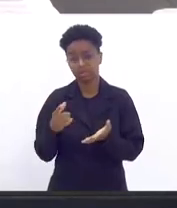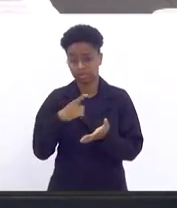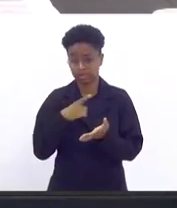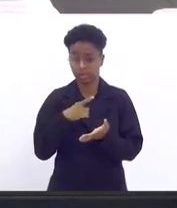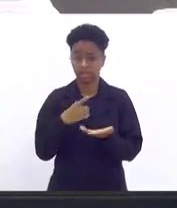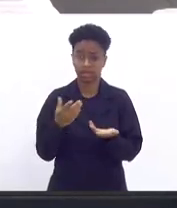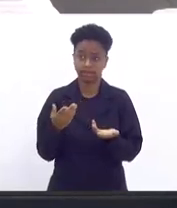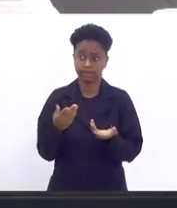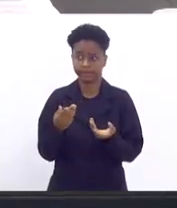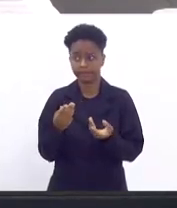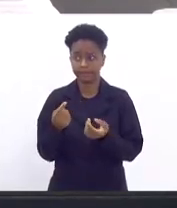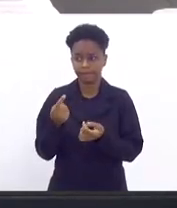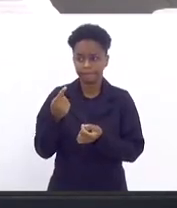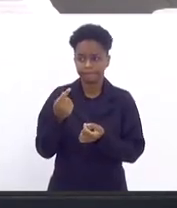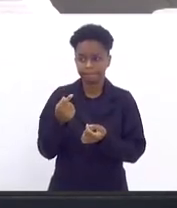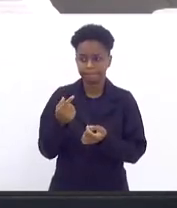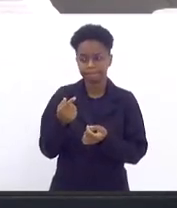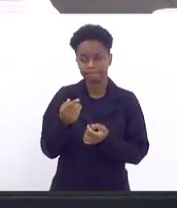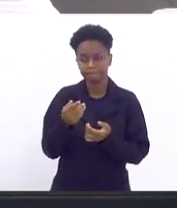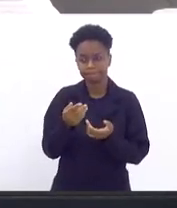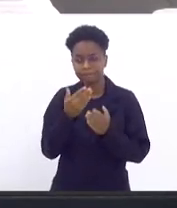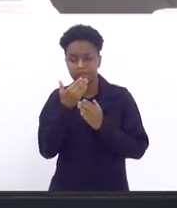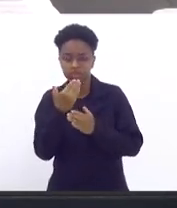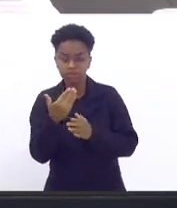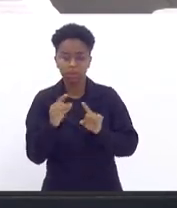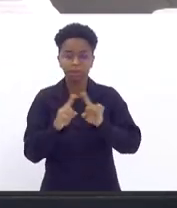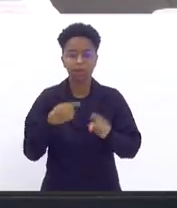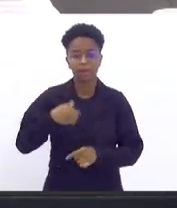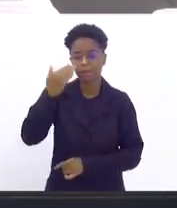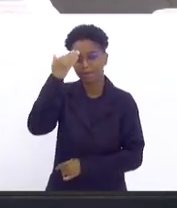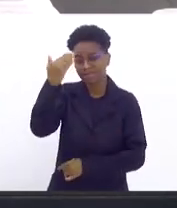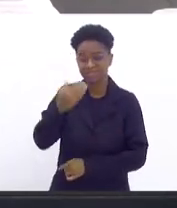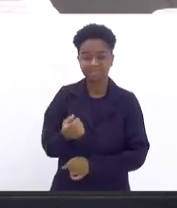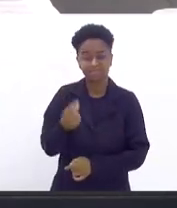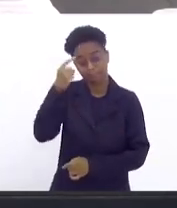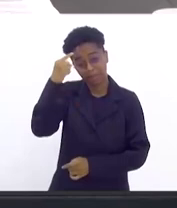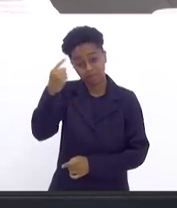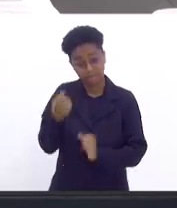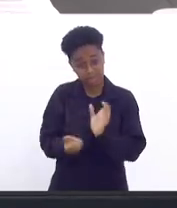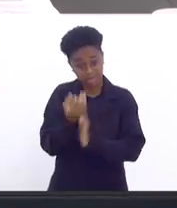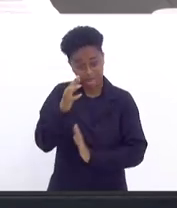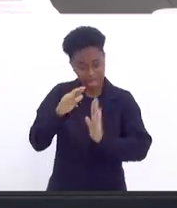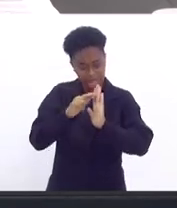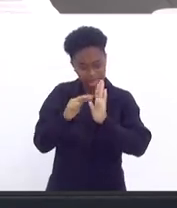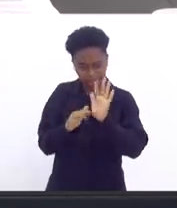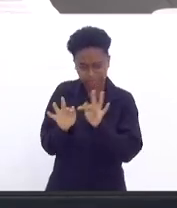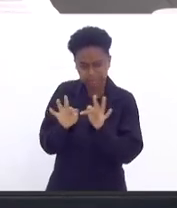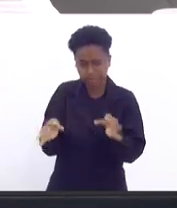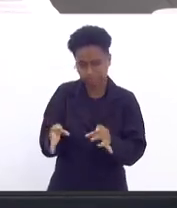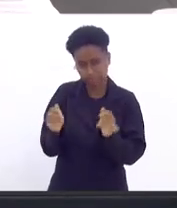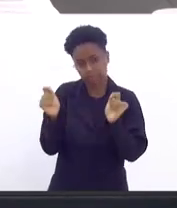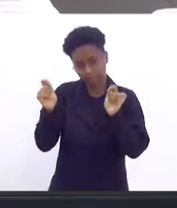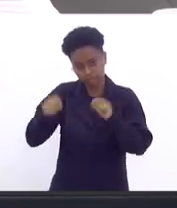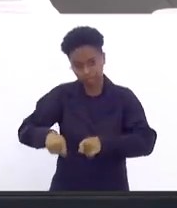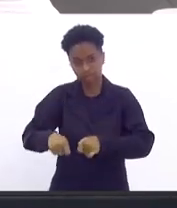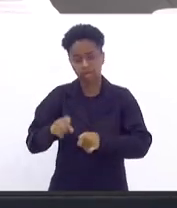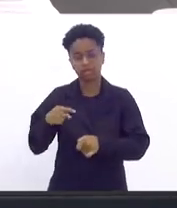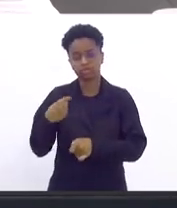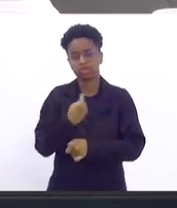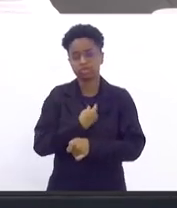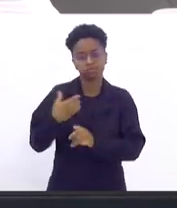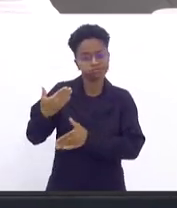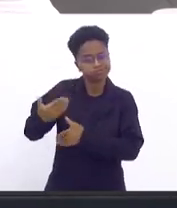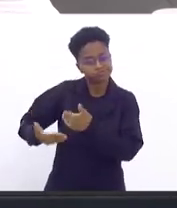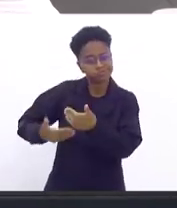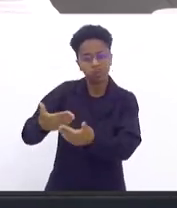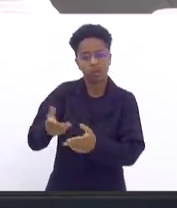apelo Mas penso que o encaminhamento de criar um pequeno sangramento que possibilite a gente